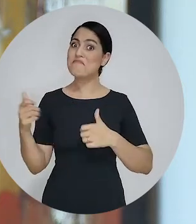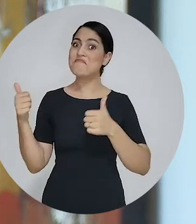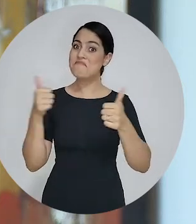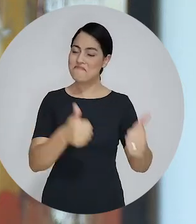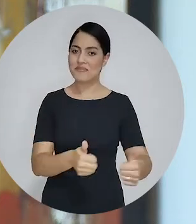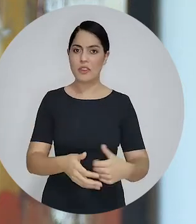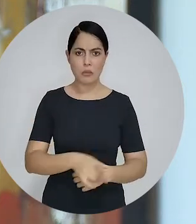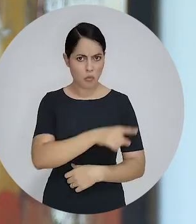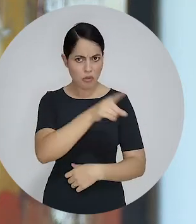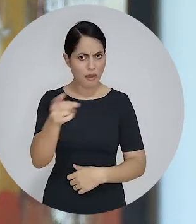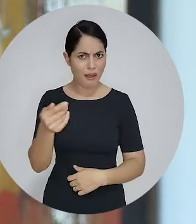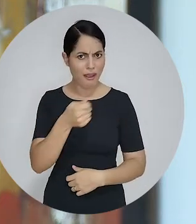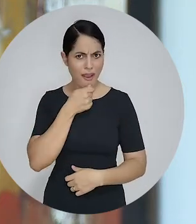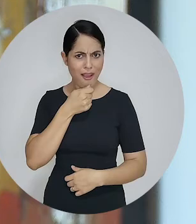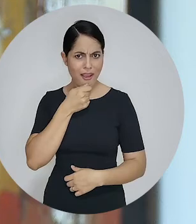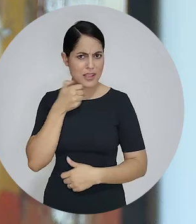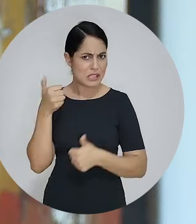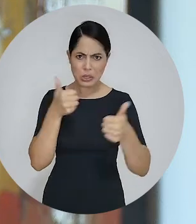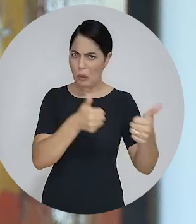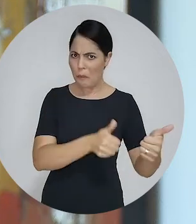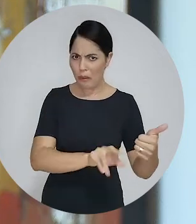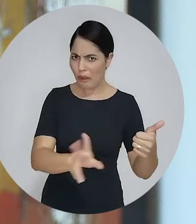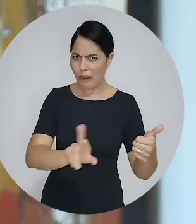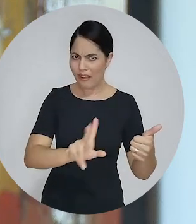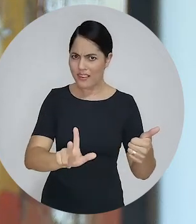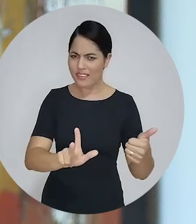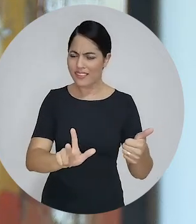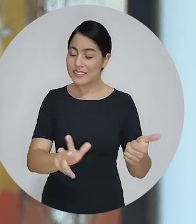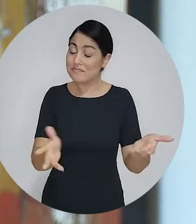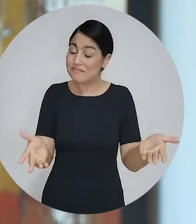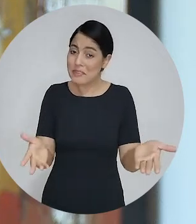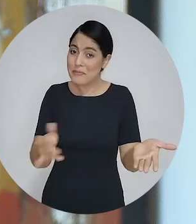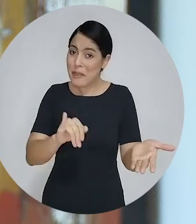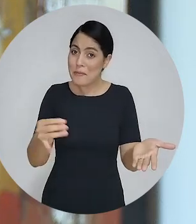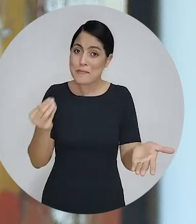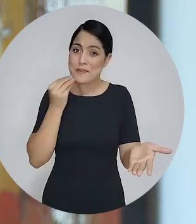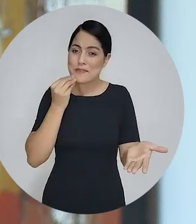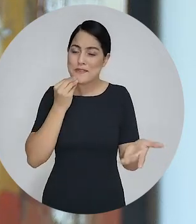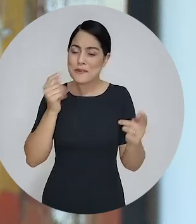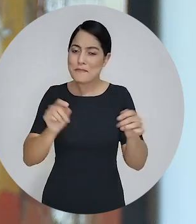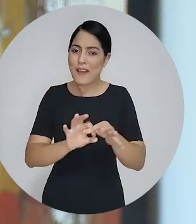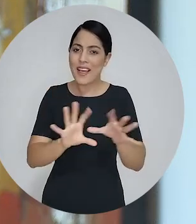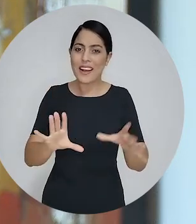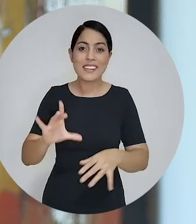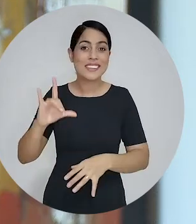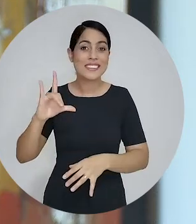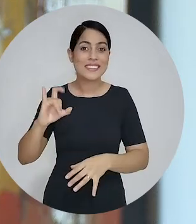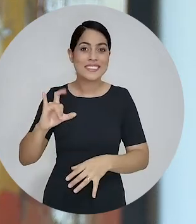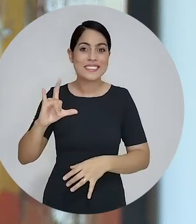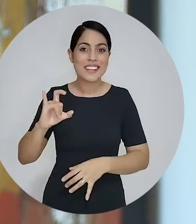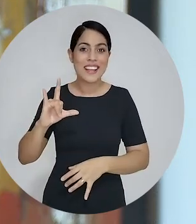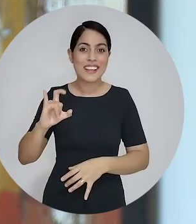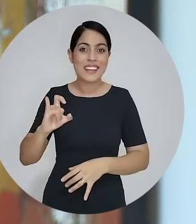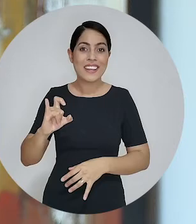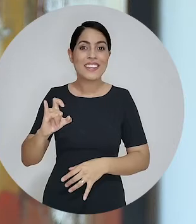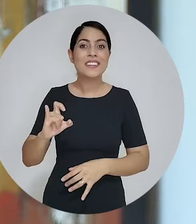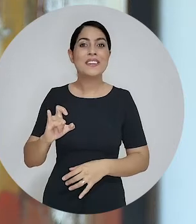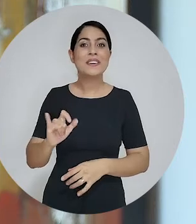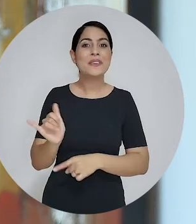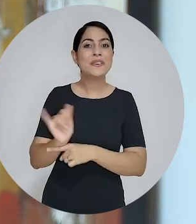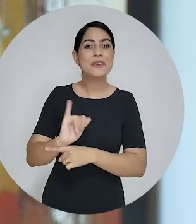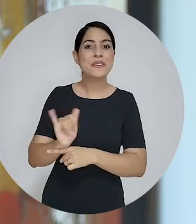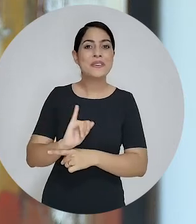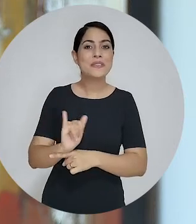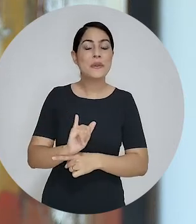Advogados do Brasil. Se você ainda não nos acompanha por lá, não perca tempo. Estamos no Instagram, YouTube,